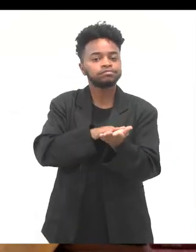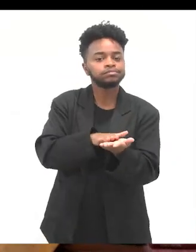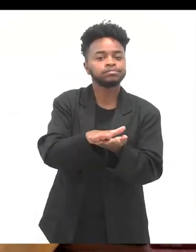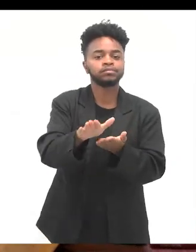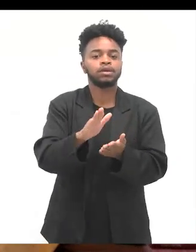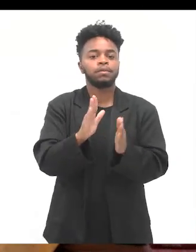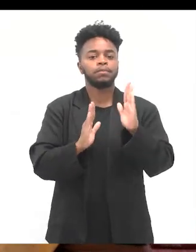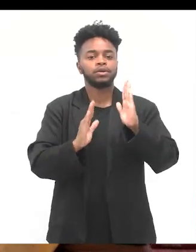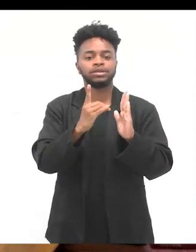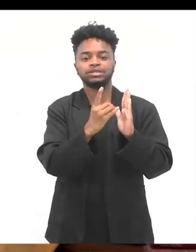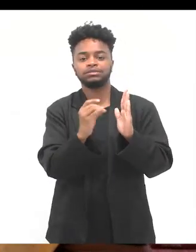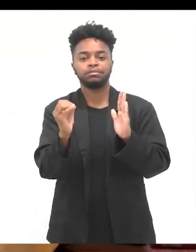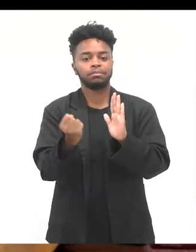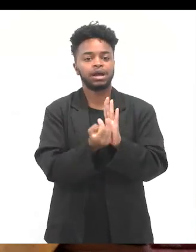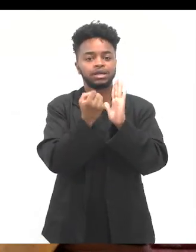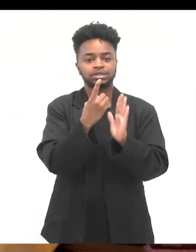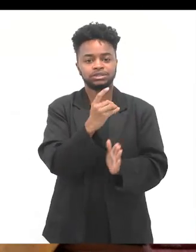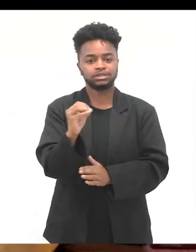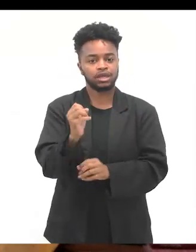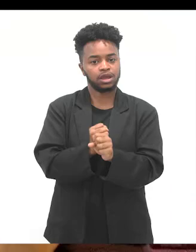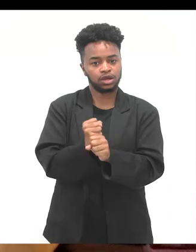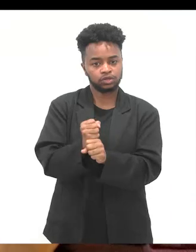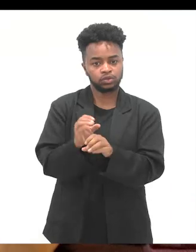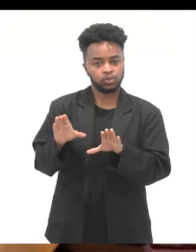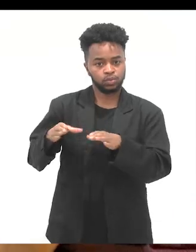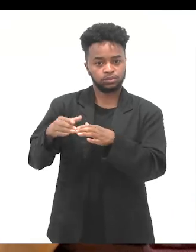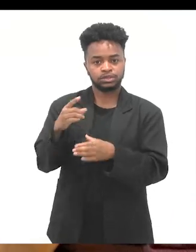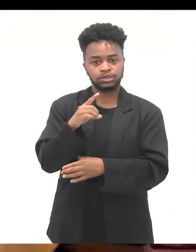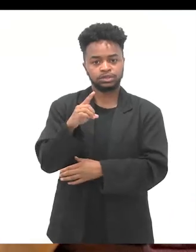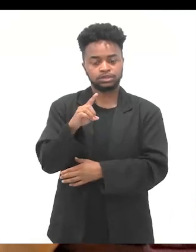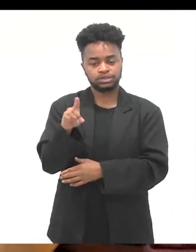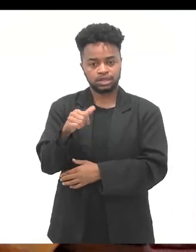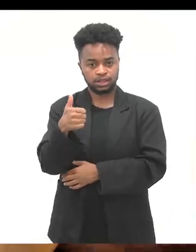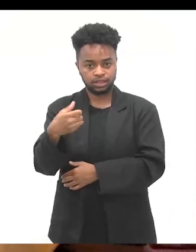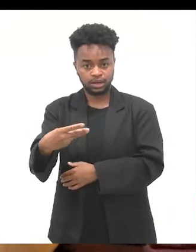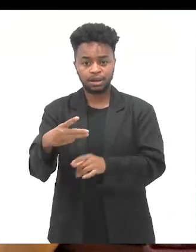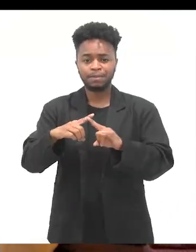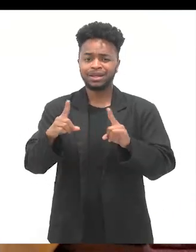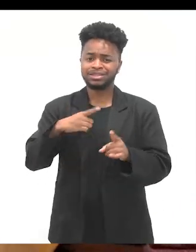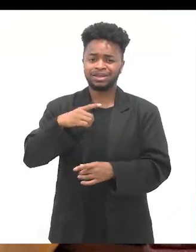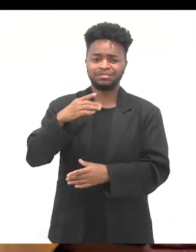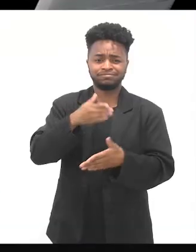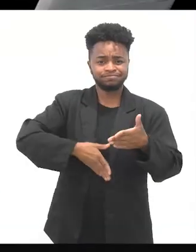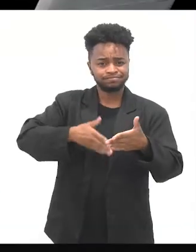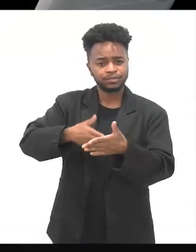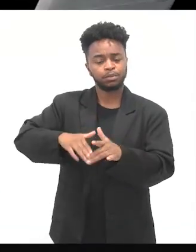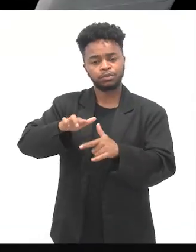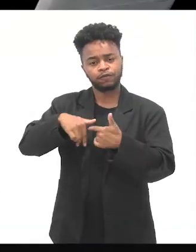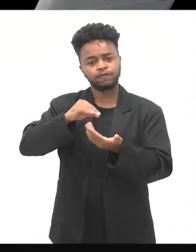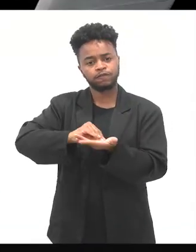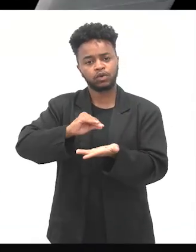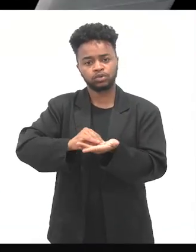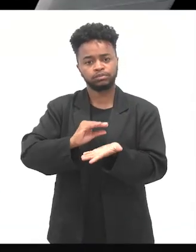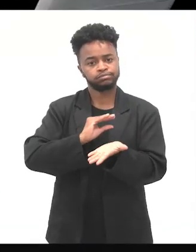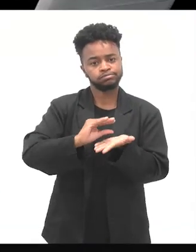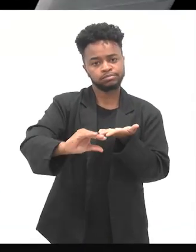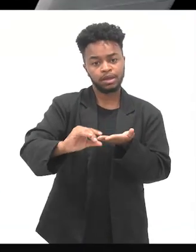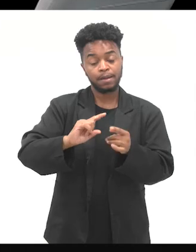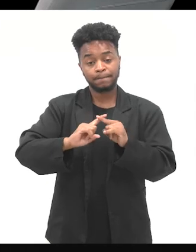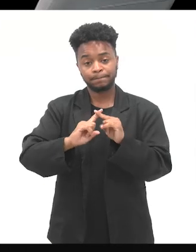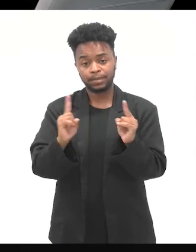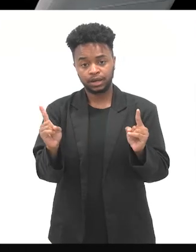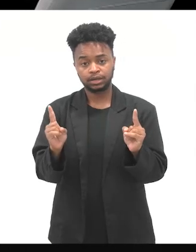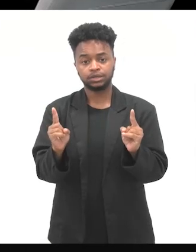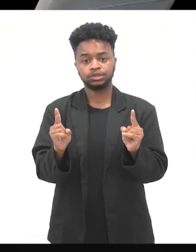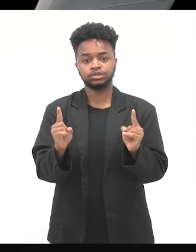anos. E aí a gente chegou ao final com todas as dificuldades de patrocínio, essas coisas todas, mas